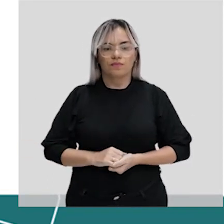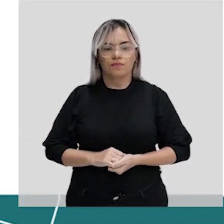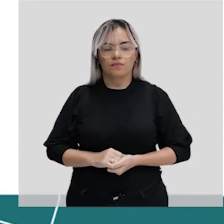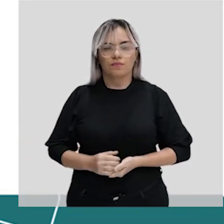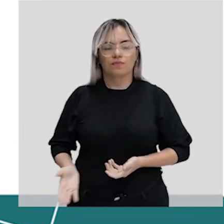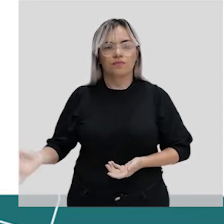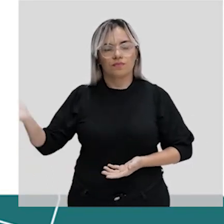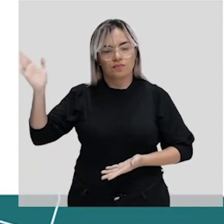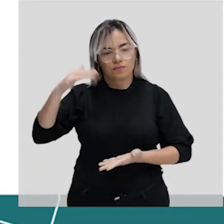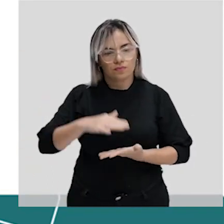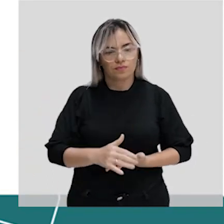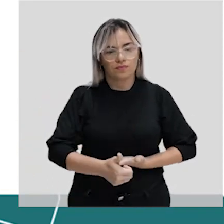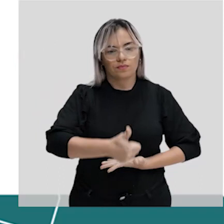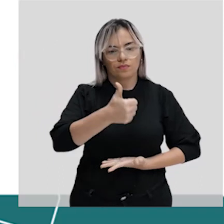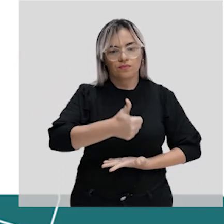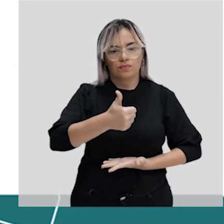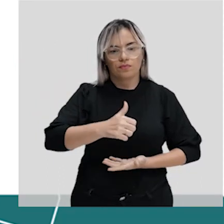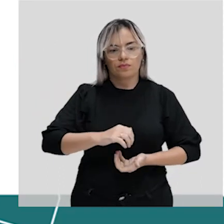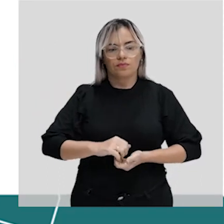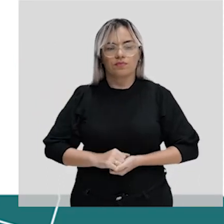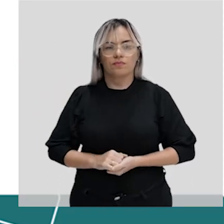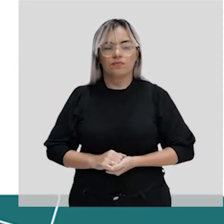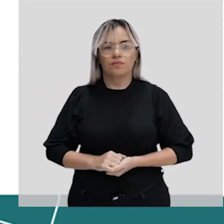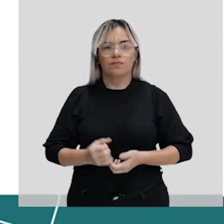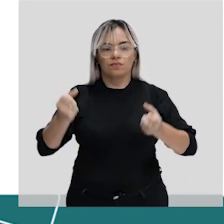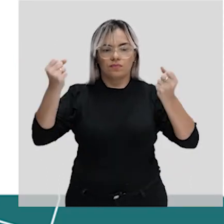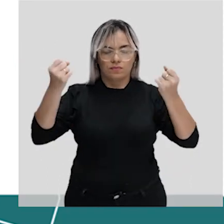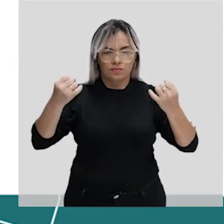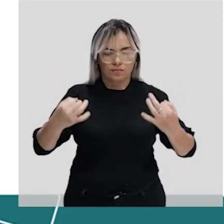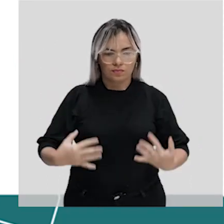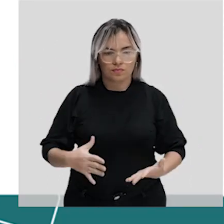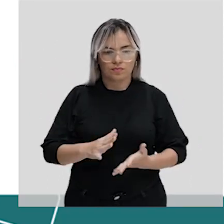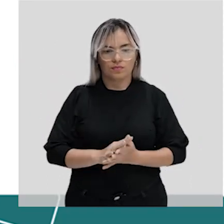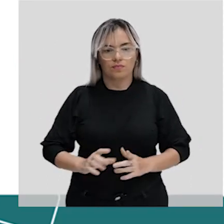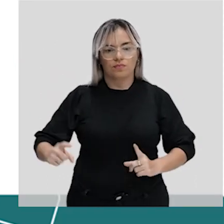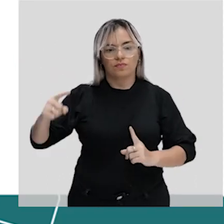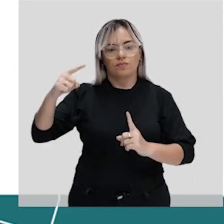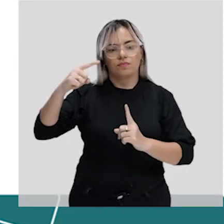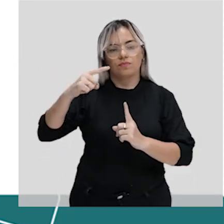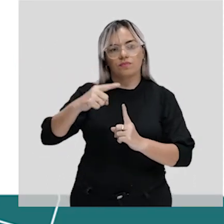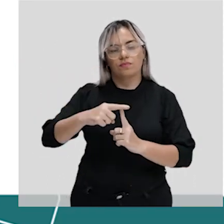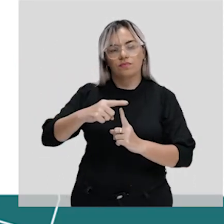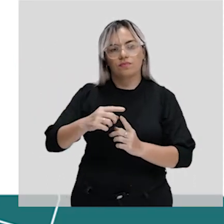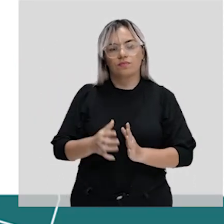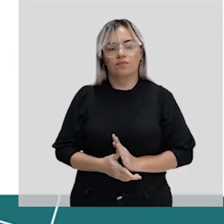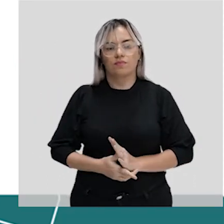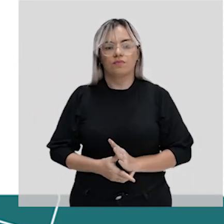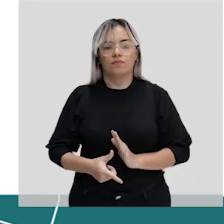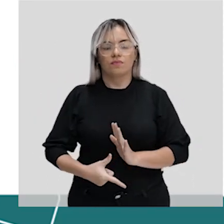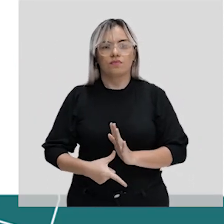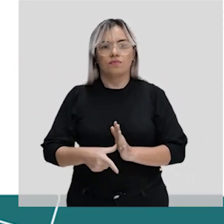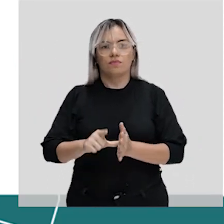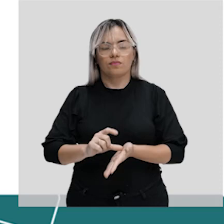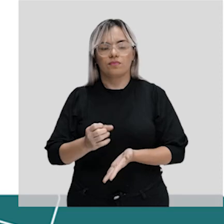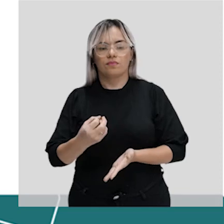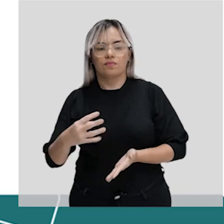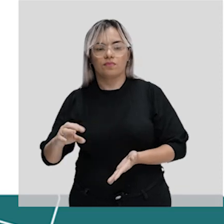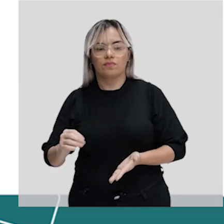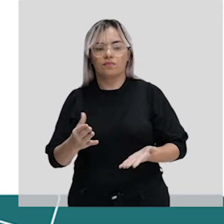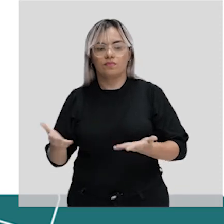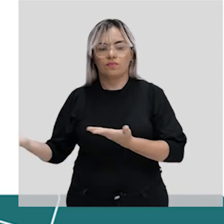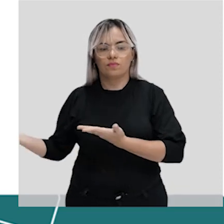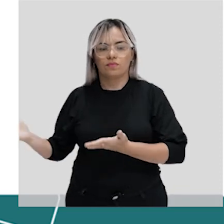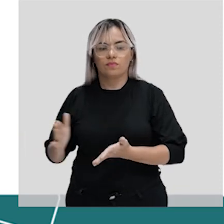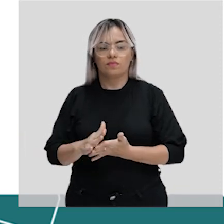Vamos falar do primeiro. A gente vai falar primeiro do mecanismo pré-zigótico. Vou voltar bem aqui para o slide aqui